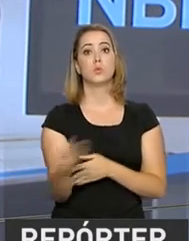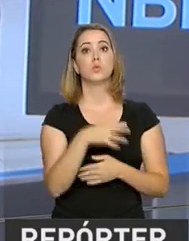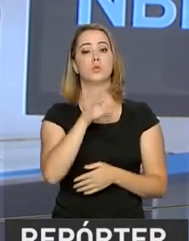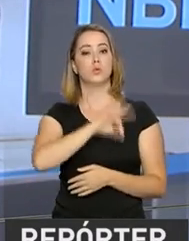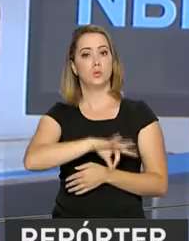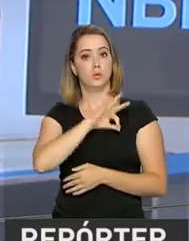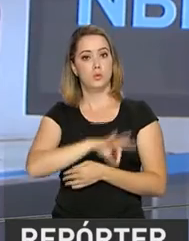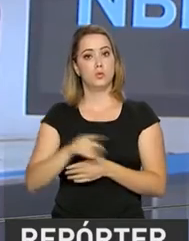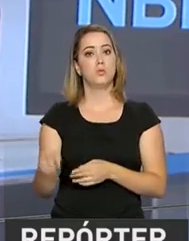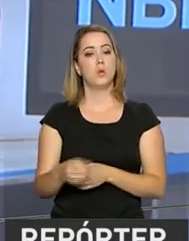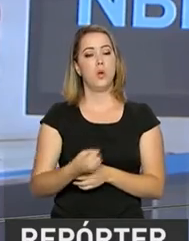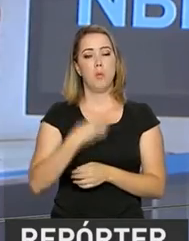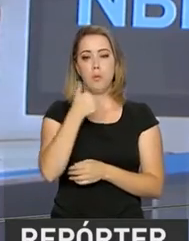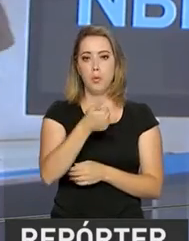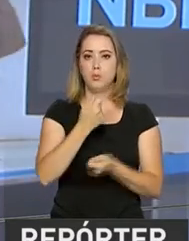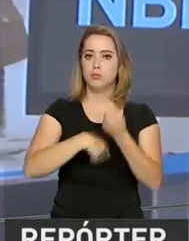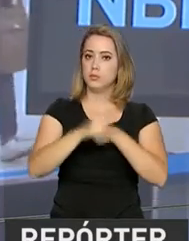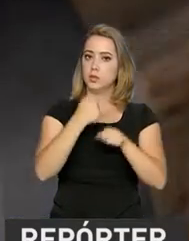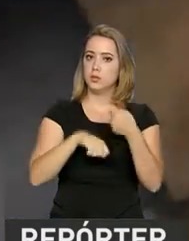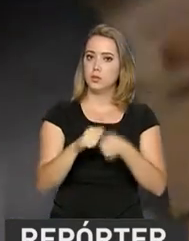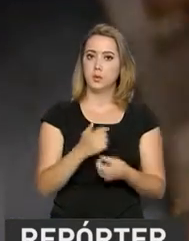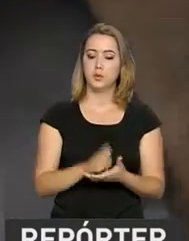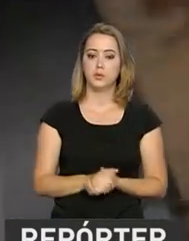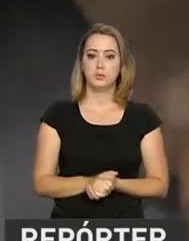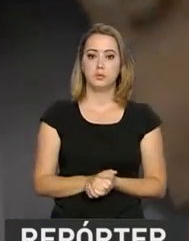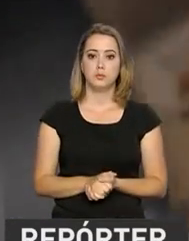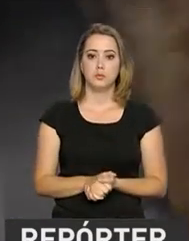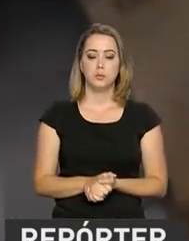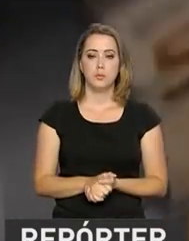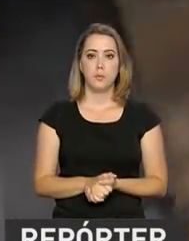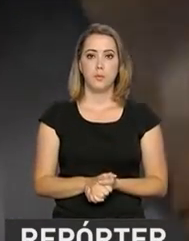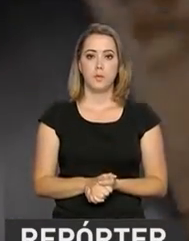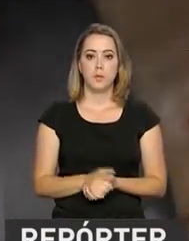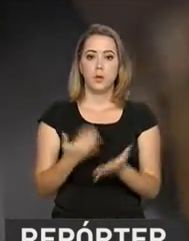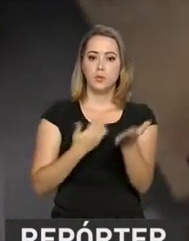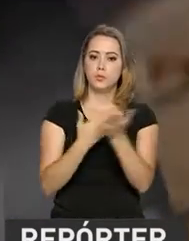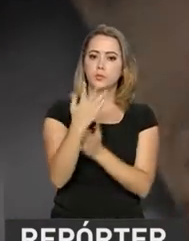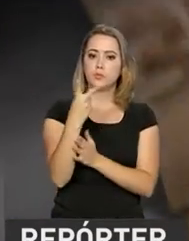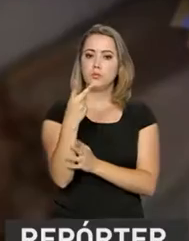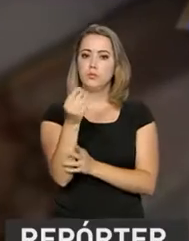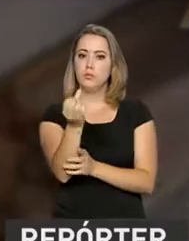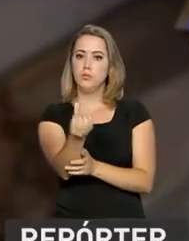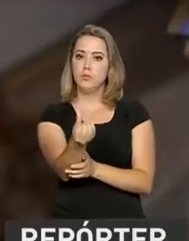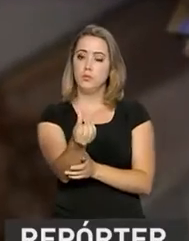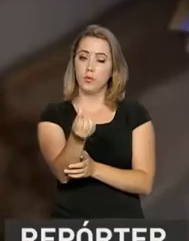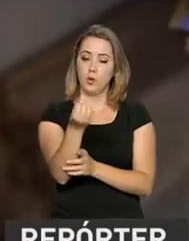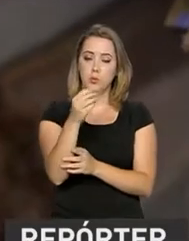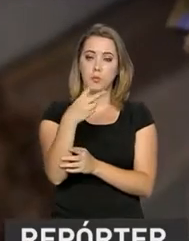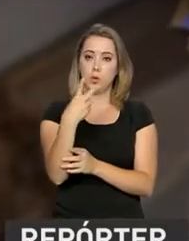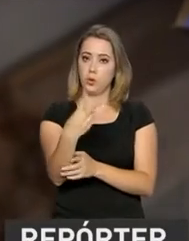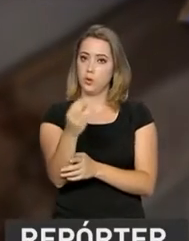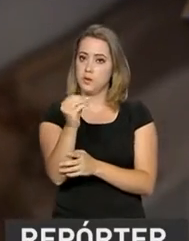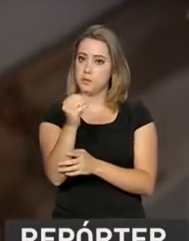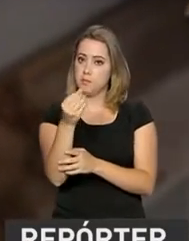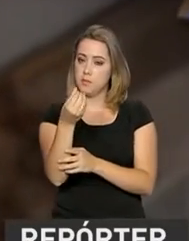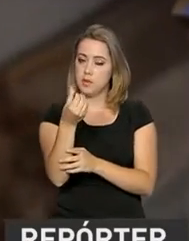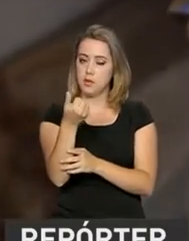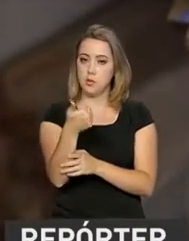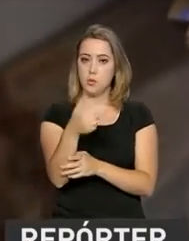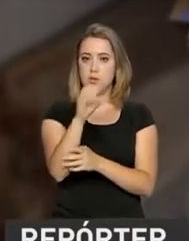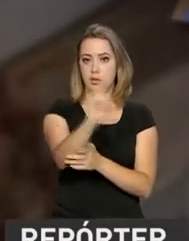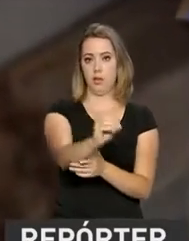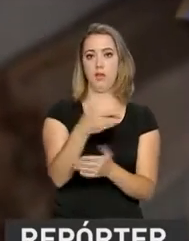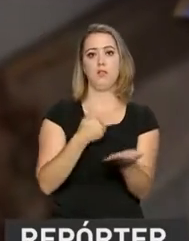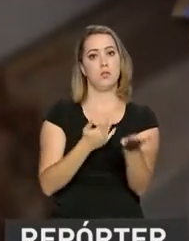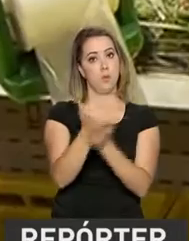gerar efeitos positivos na economia desde 2010 é assim começa o ano e com ele entre em vigor um novo